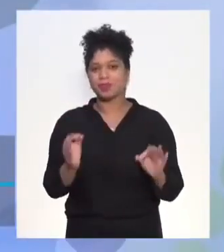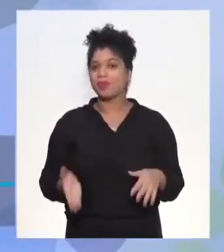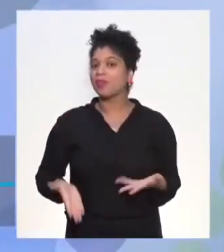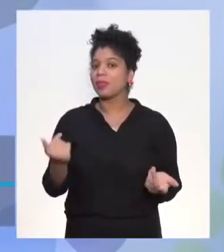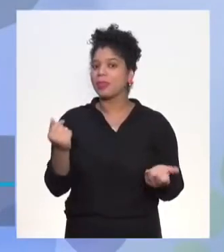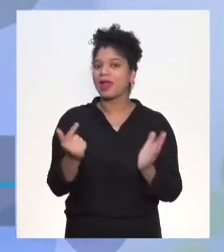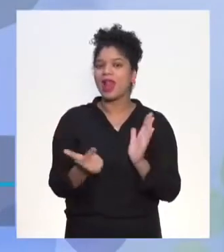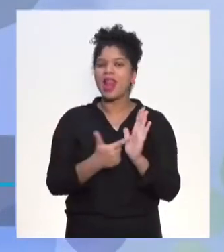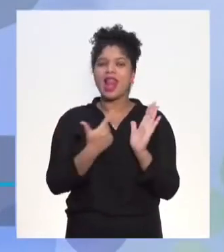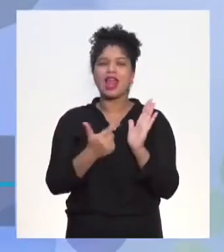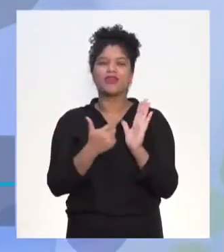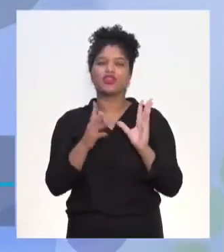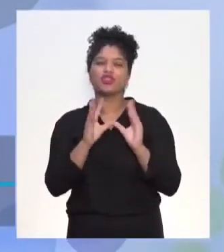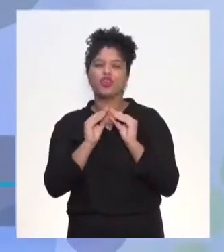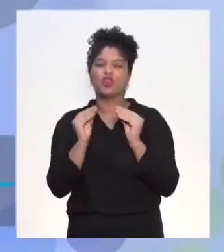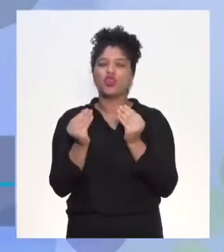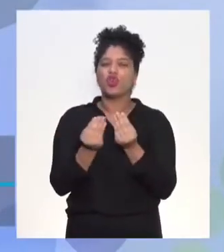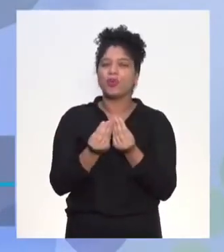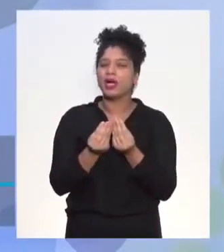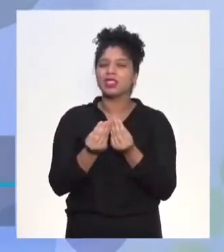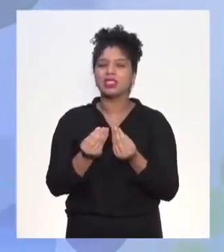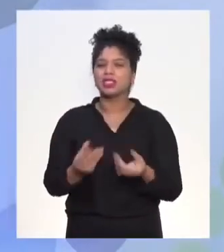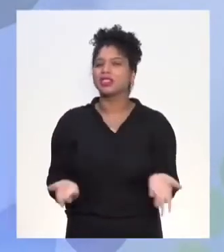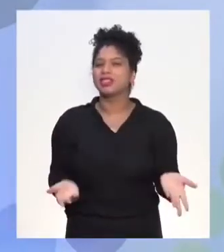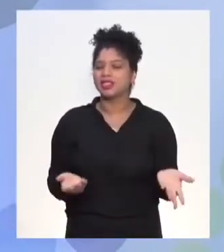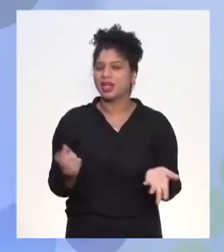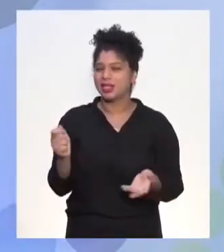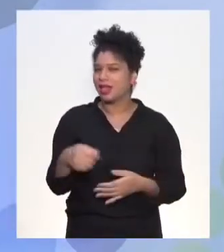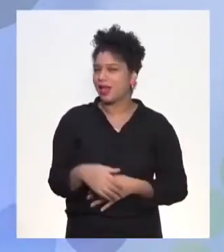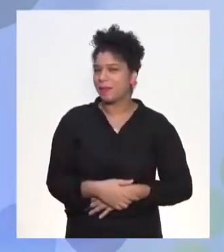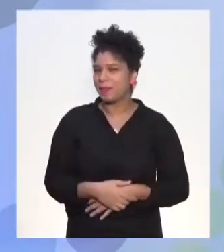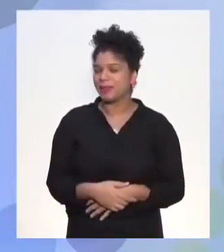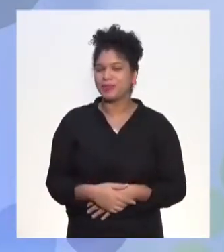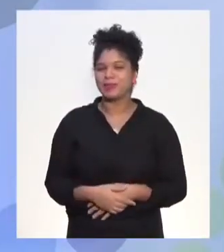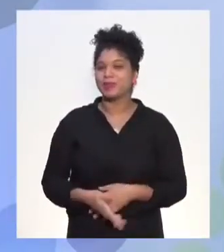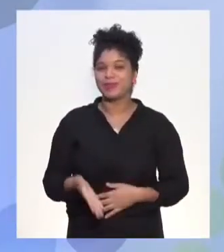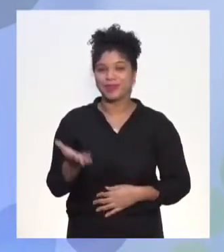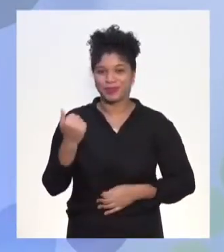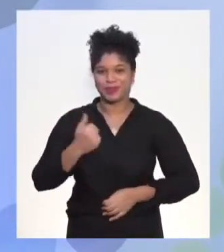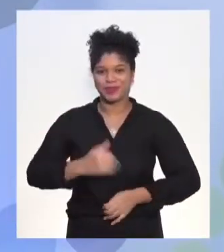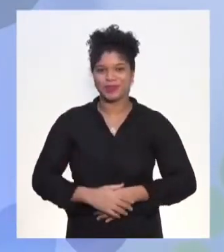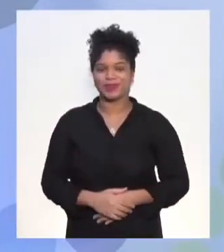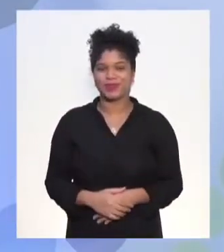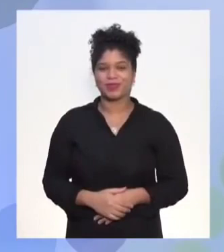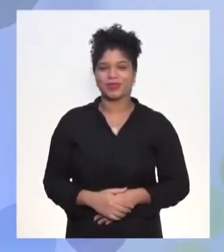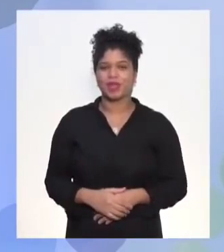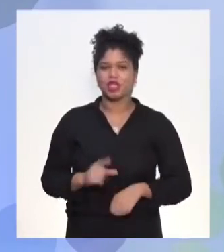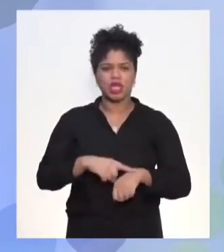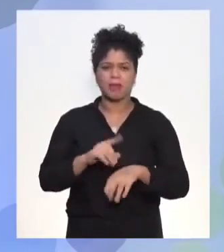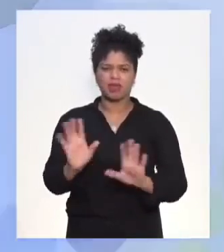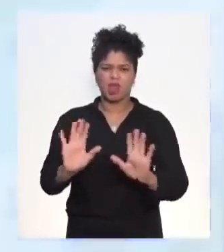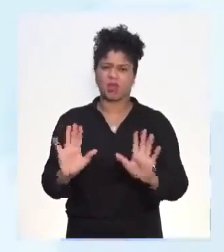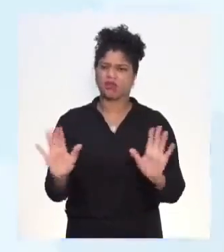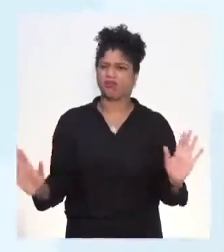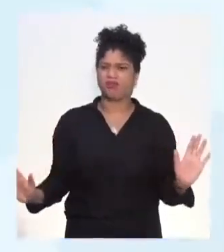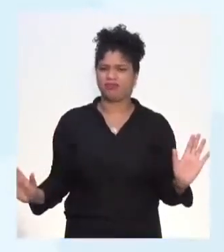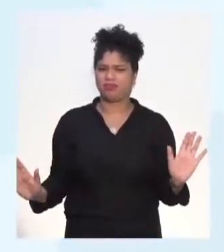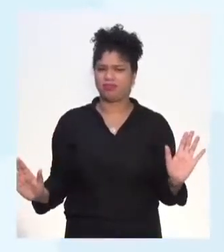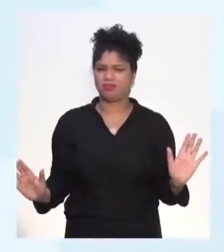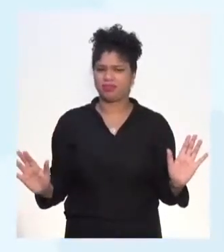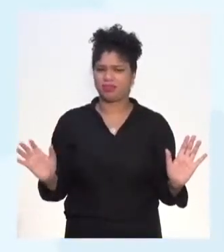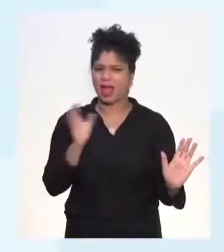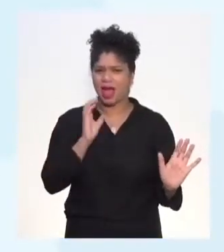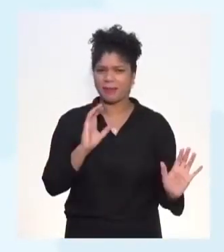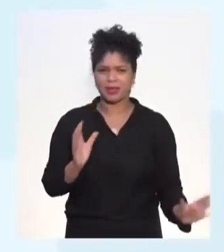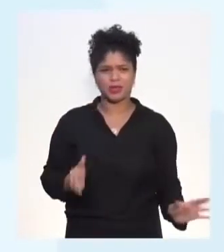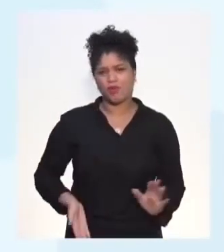em romances, em contos, crônicas, romances. Então, vamos participar conosco. Eu não vou dar tempo, não. Na tela tem aí uma imagem.